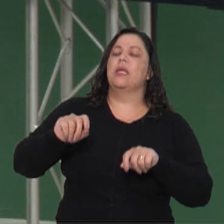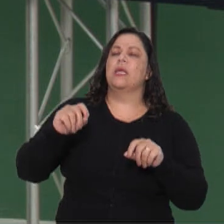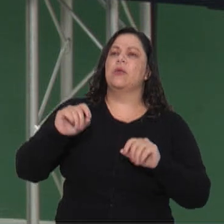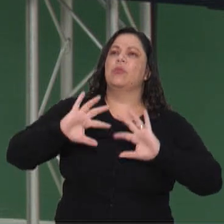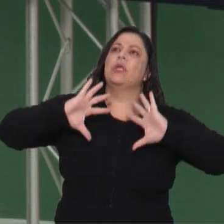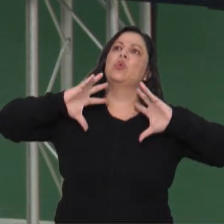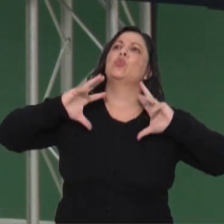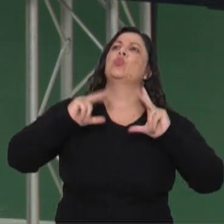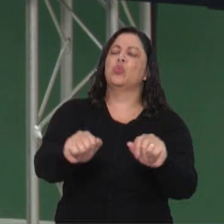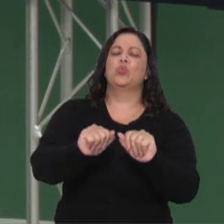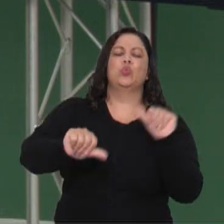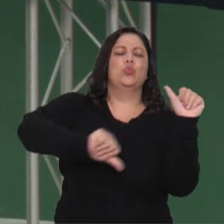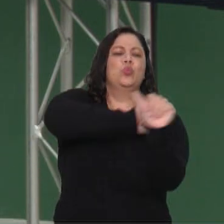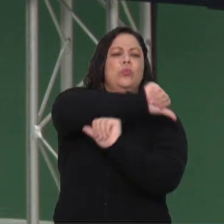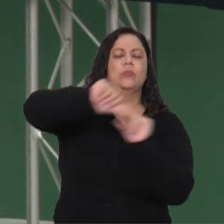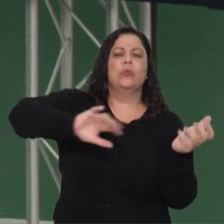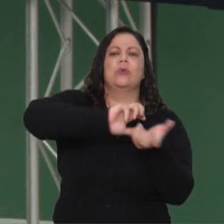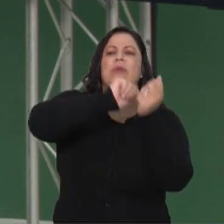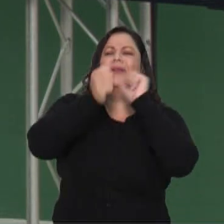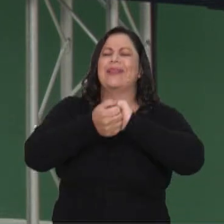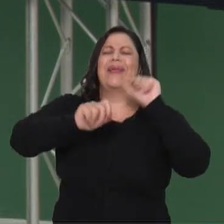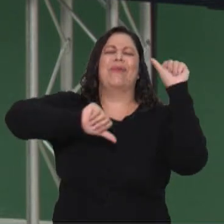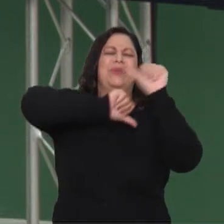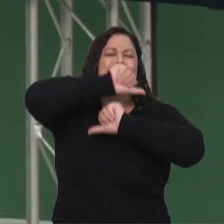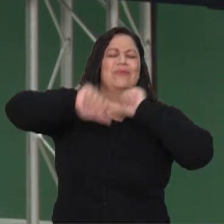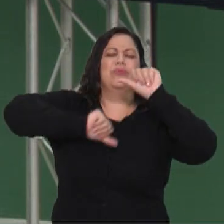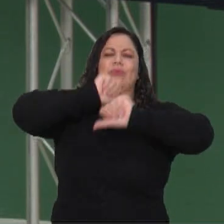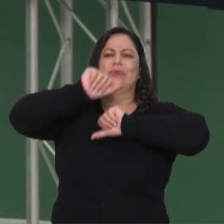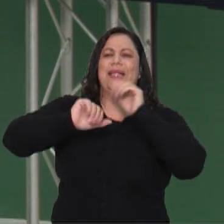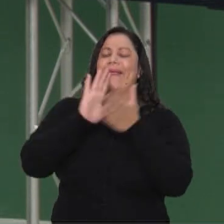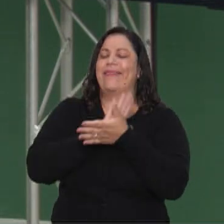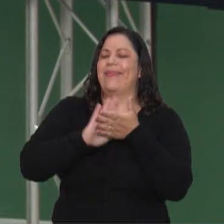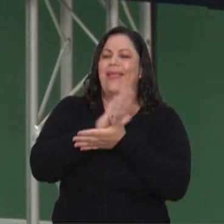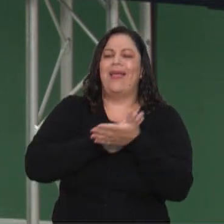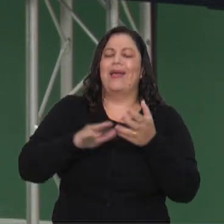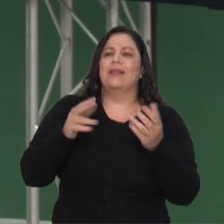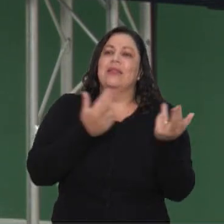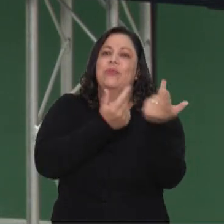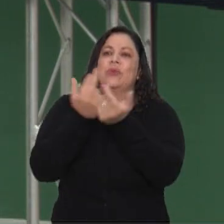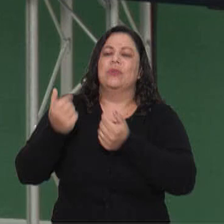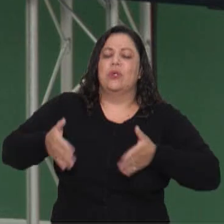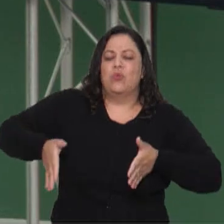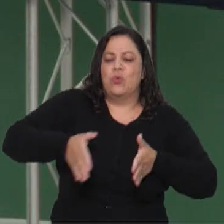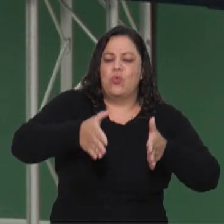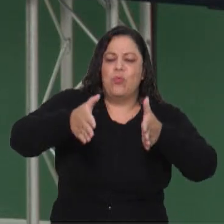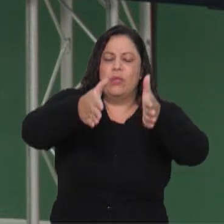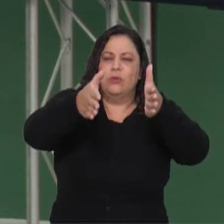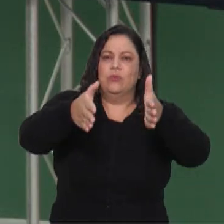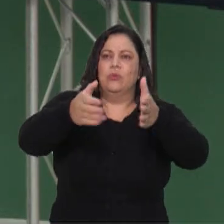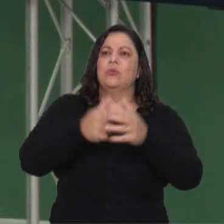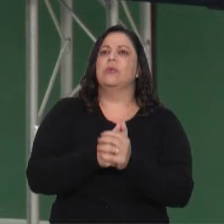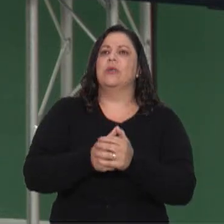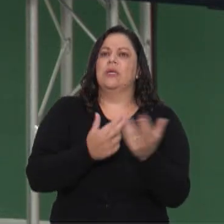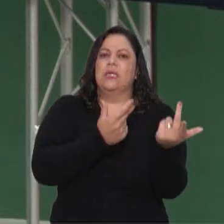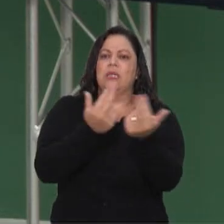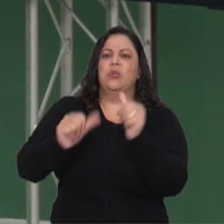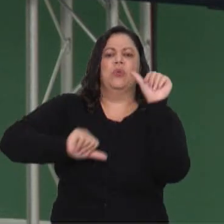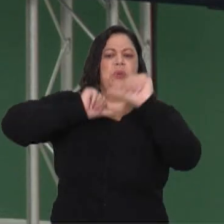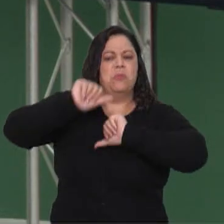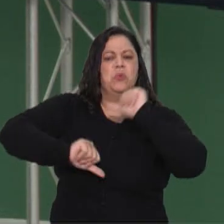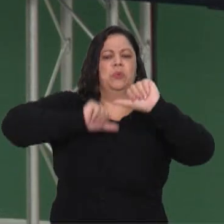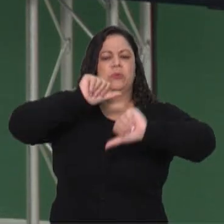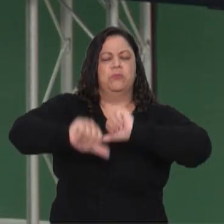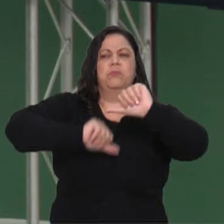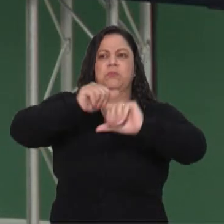flui, tudo muda, nada é o mesmo. No mesmo rio entramos e não entramos, somos e não